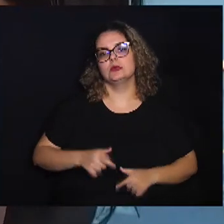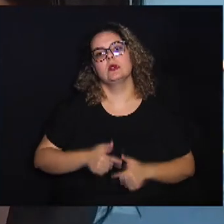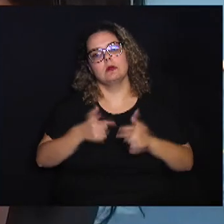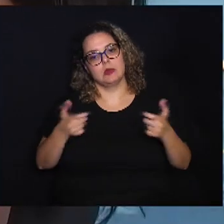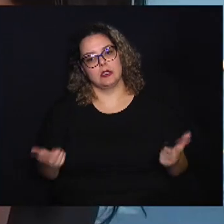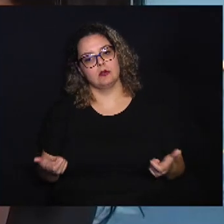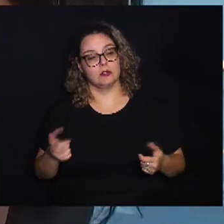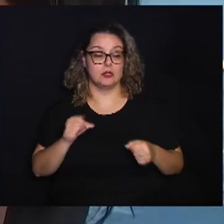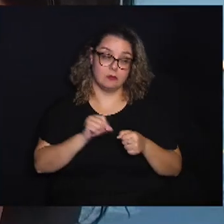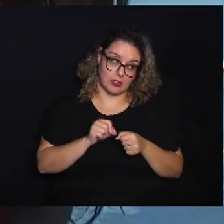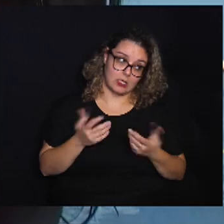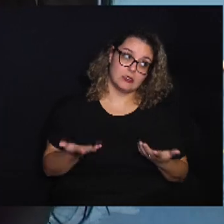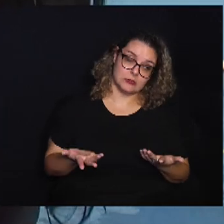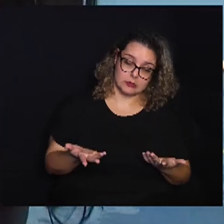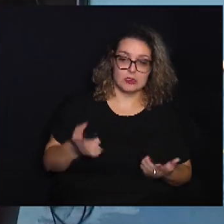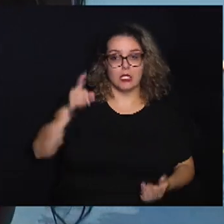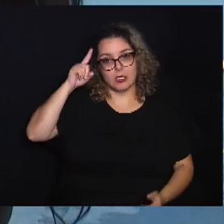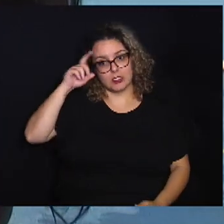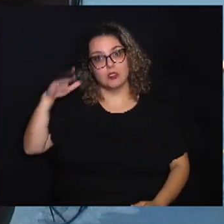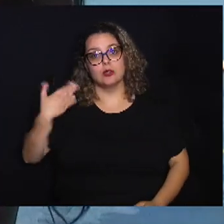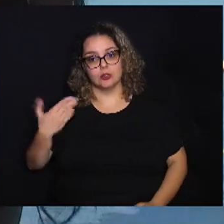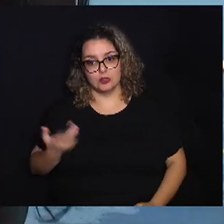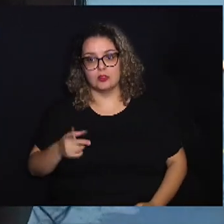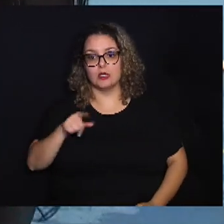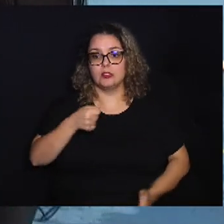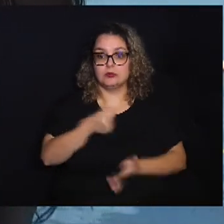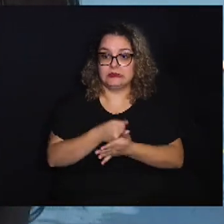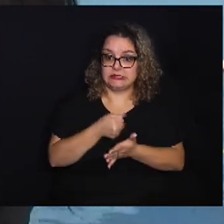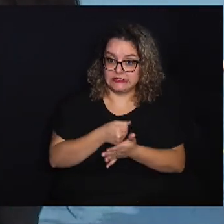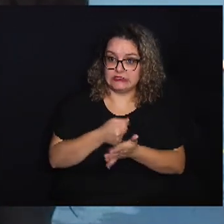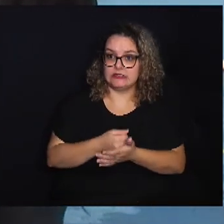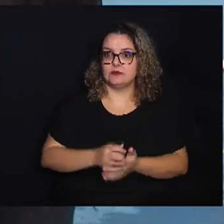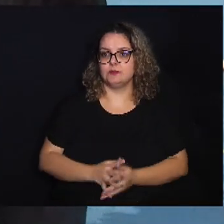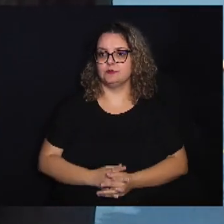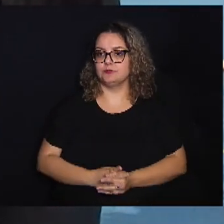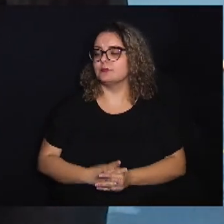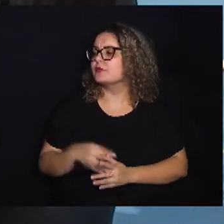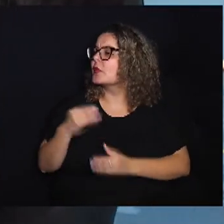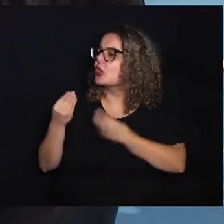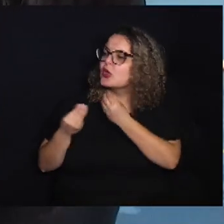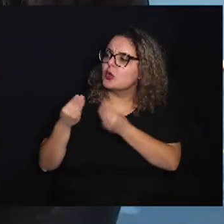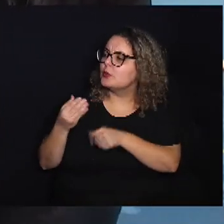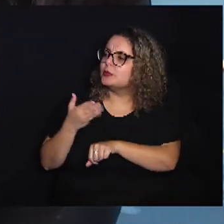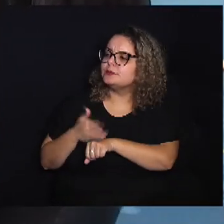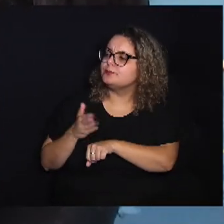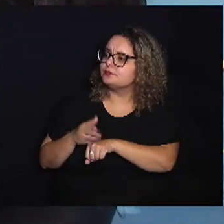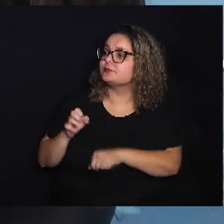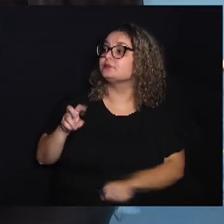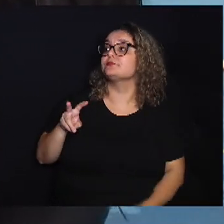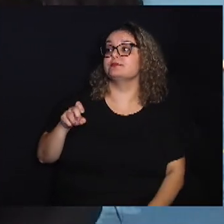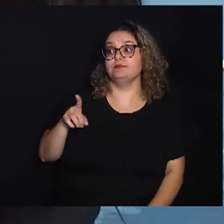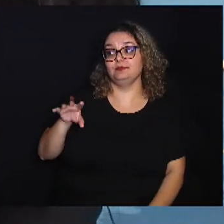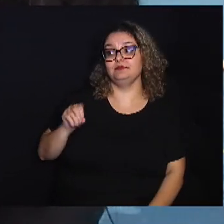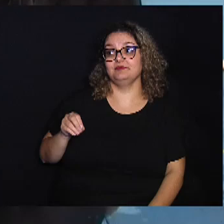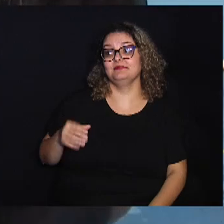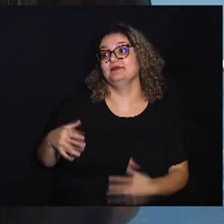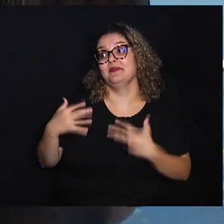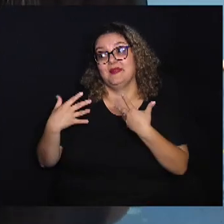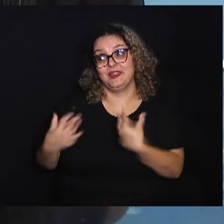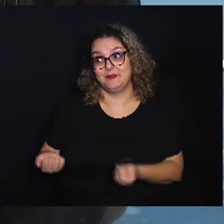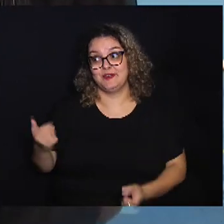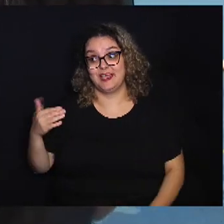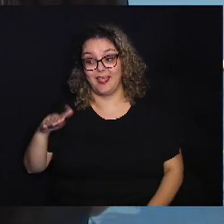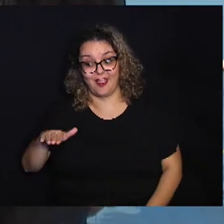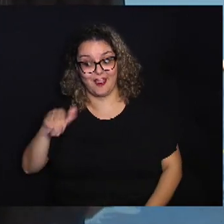faz. Então, no dia a dia, o treinamento, ele exige bastante mesmo. Como que o treinador, Evandro, recebeu aí a convocação da